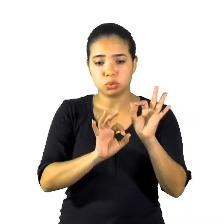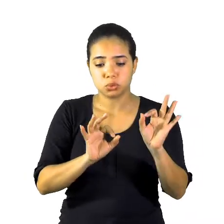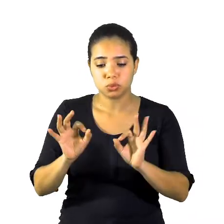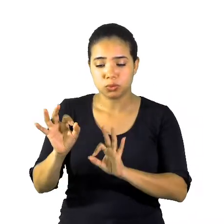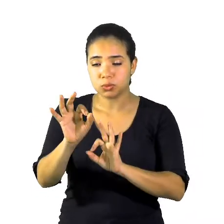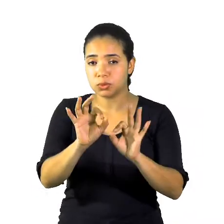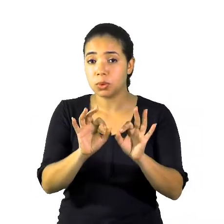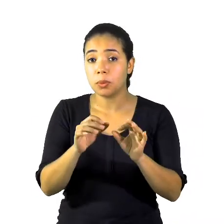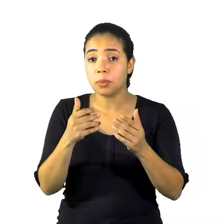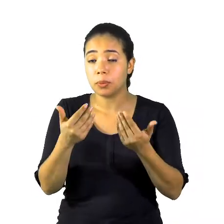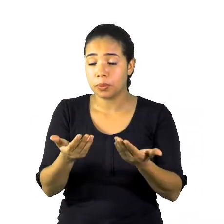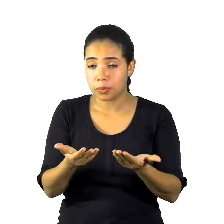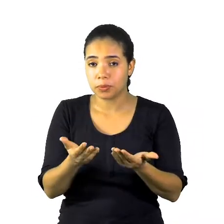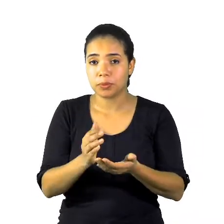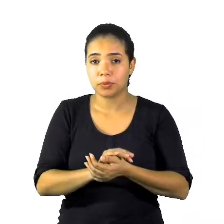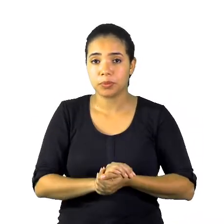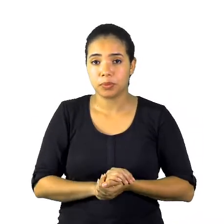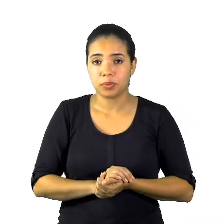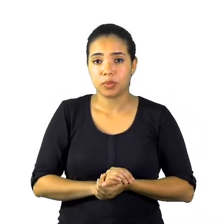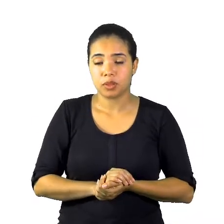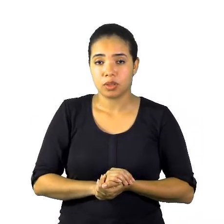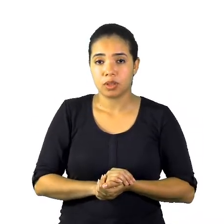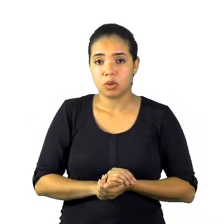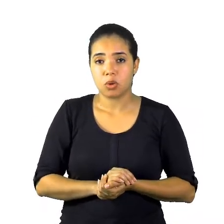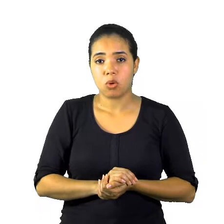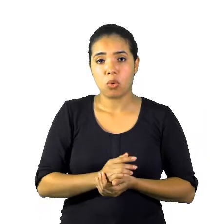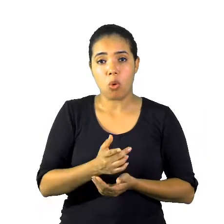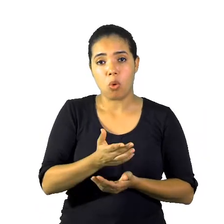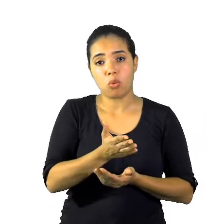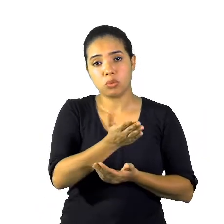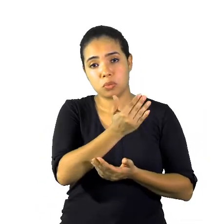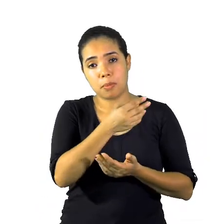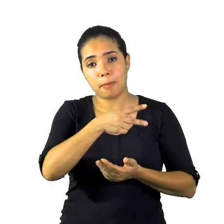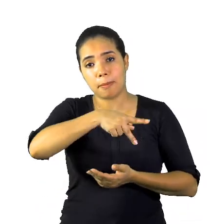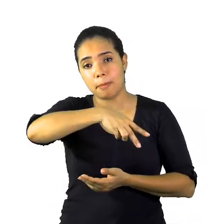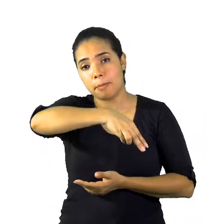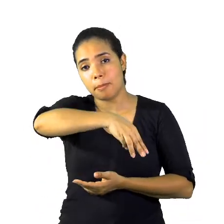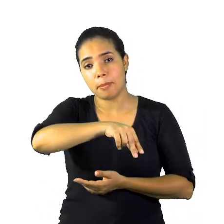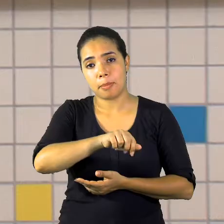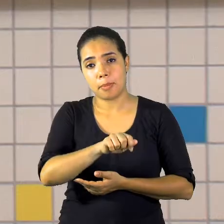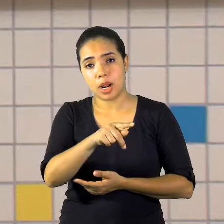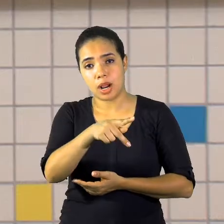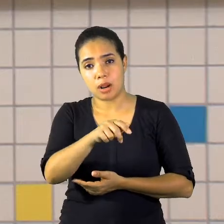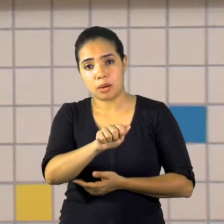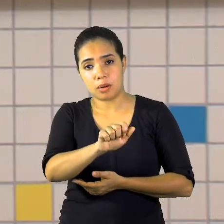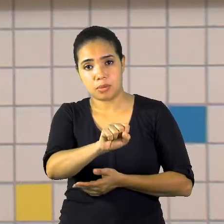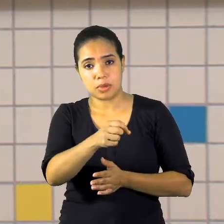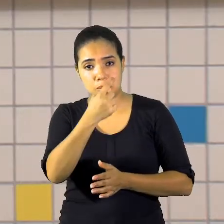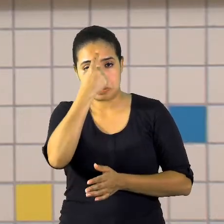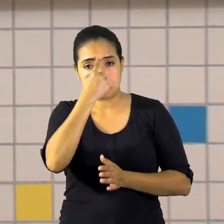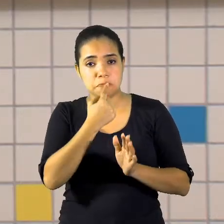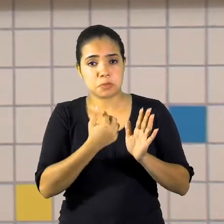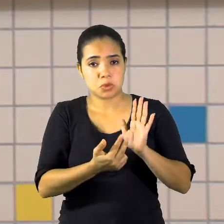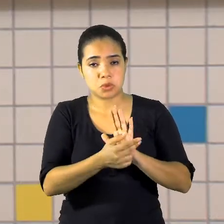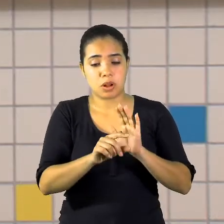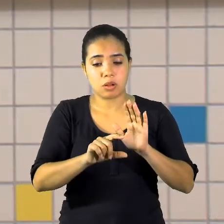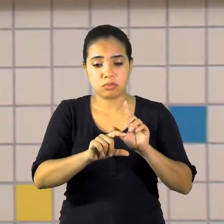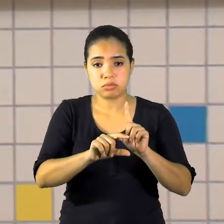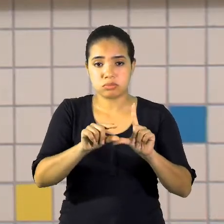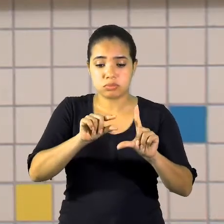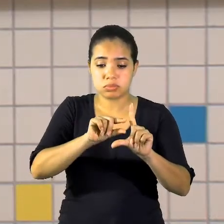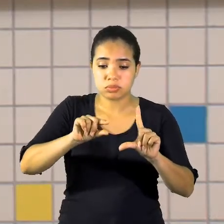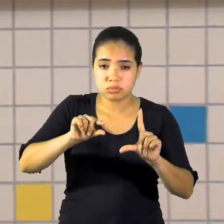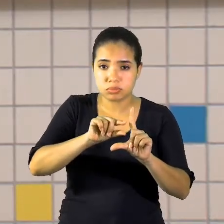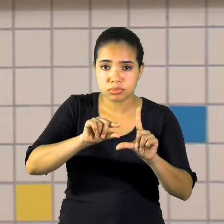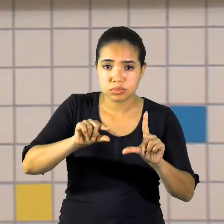Ou seja, ao contrário dos demais, do mapa que a gente vai ver, que eu vou ter as legendas, que eu vou ter as